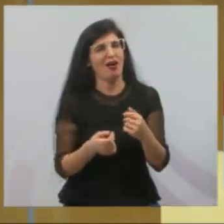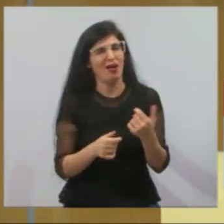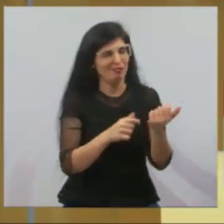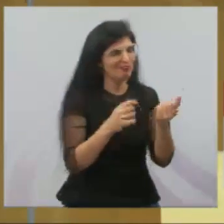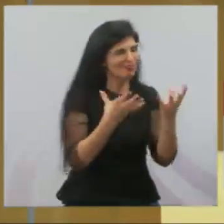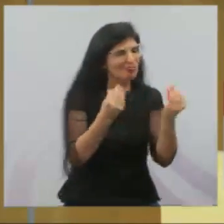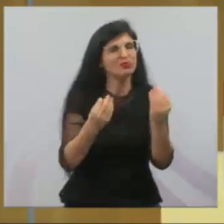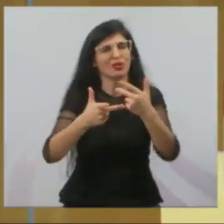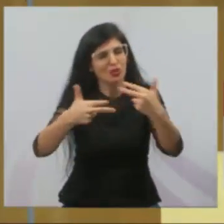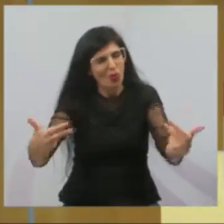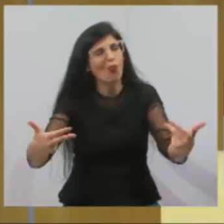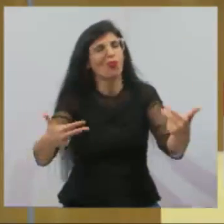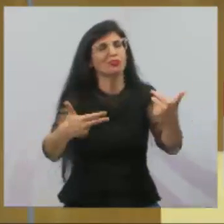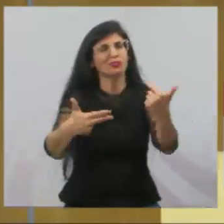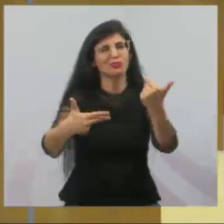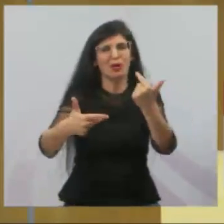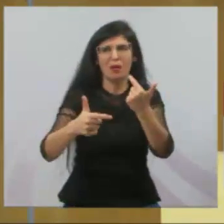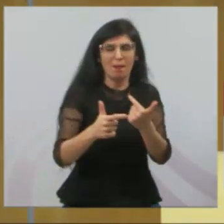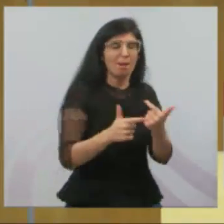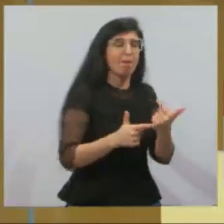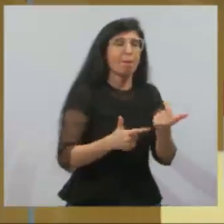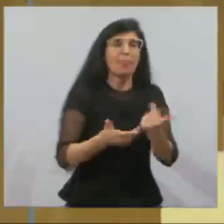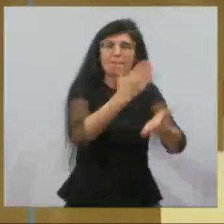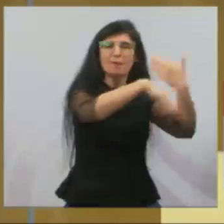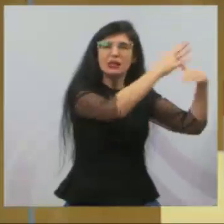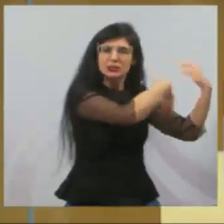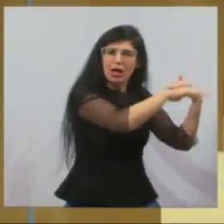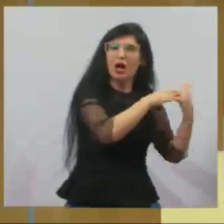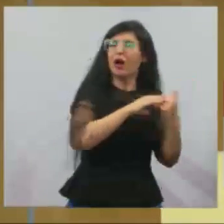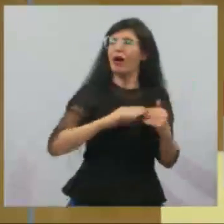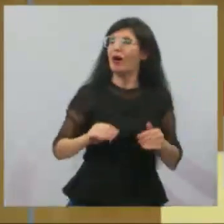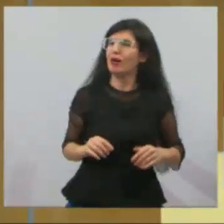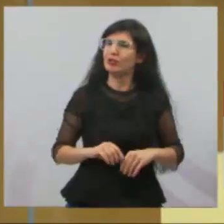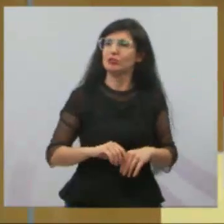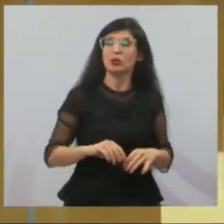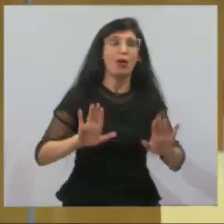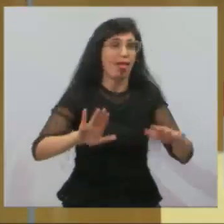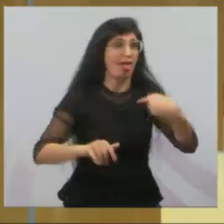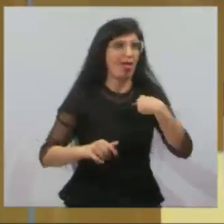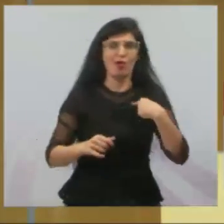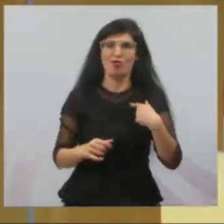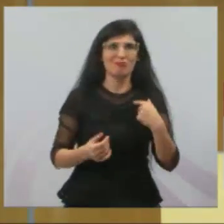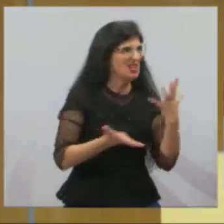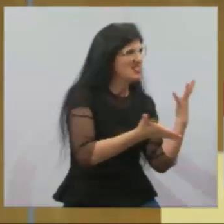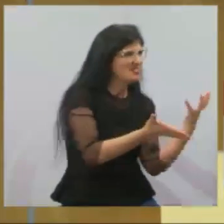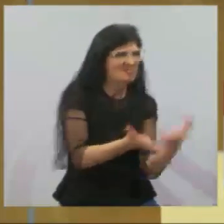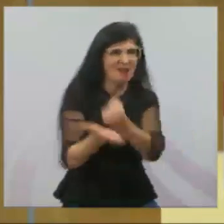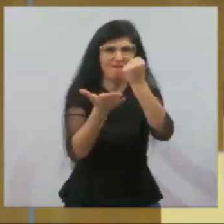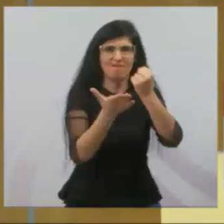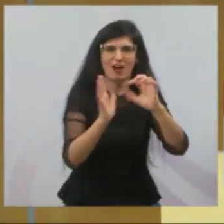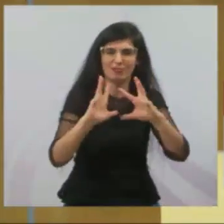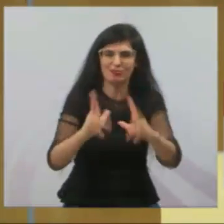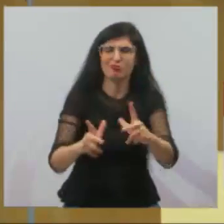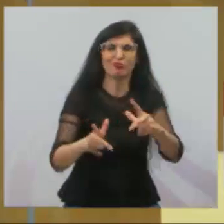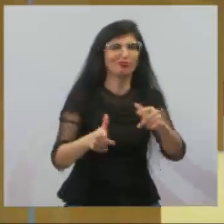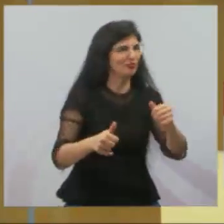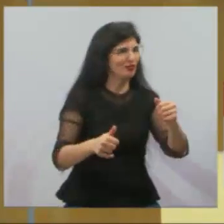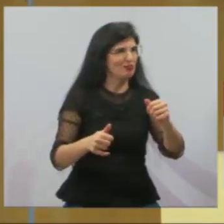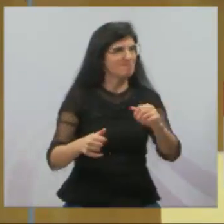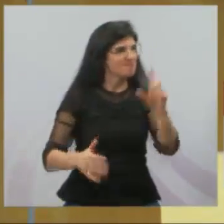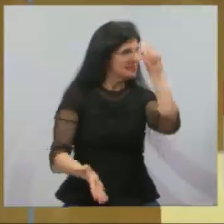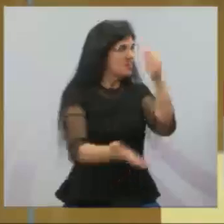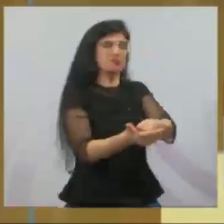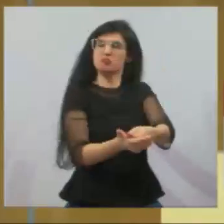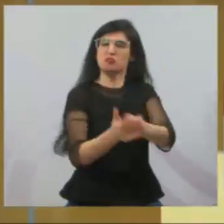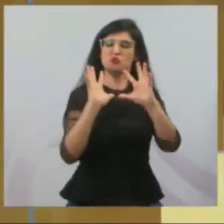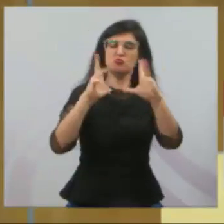tipo de demagogia, não estou aqui querendo me apresentar como salvador da lavoura, porque não gosto de ser assim.